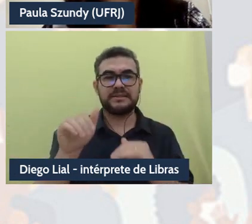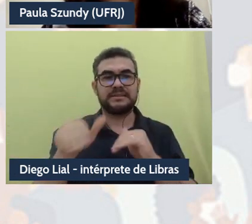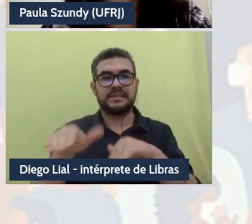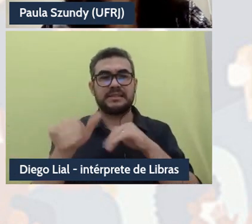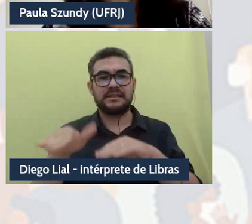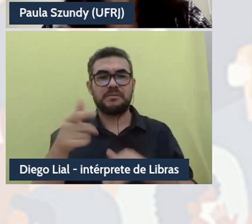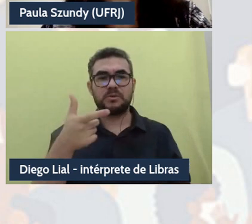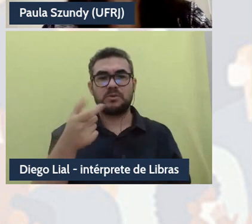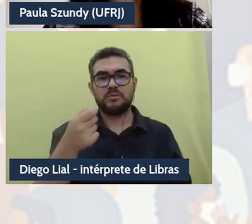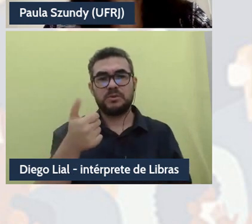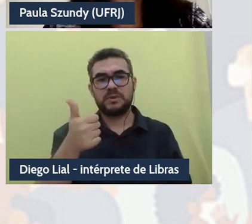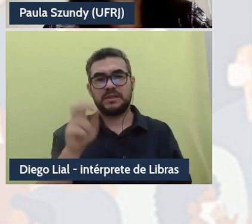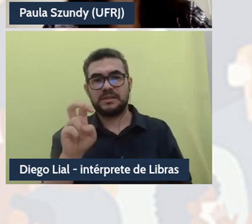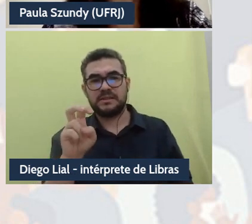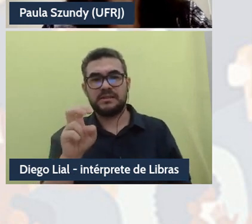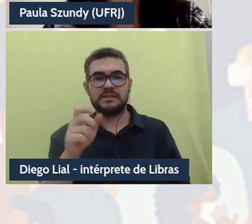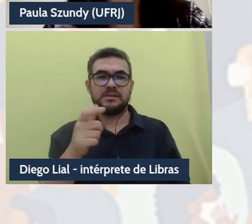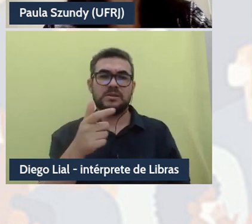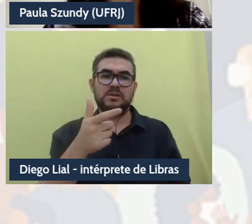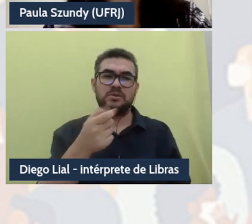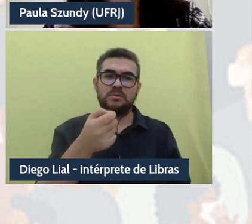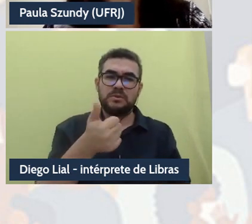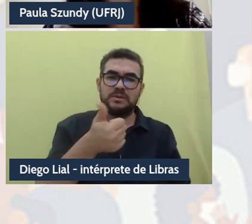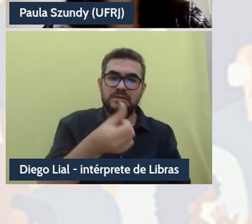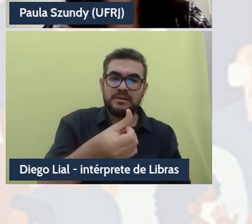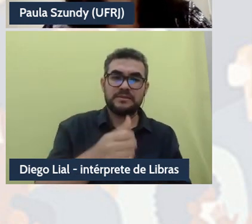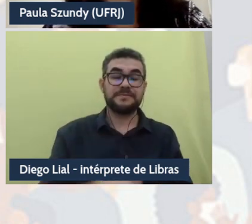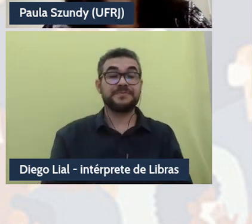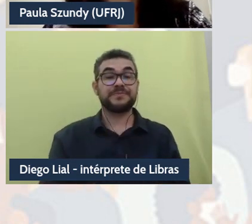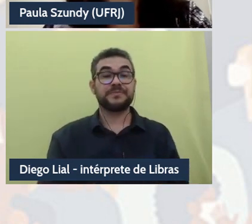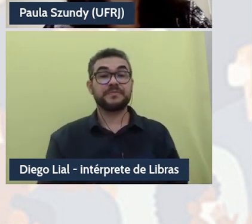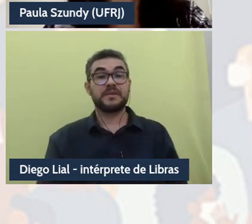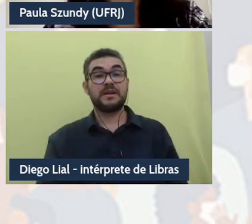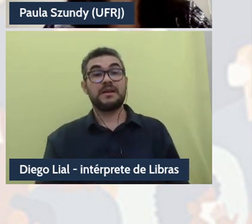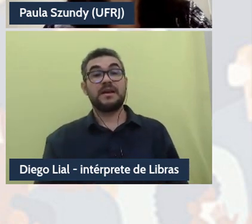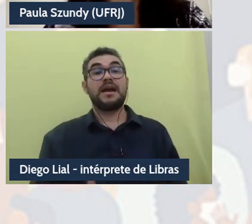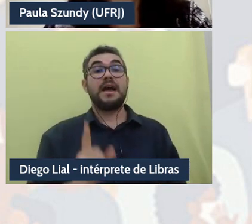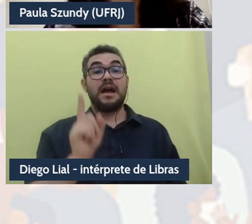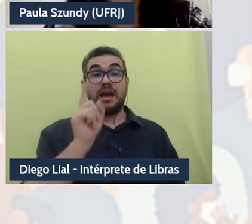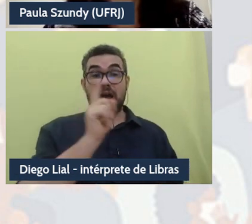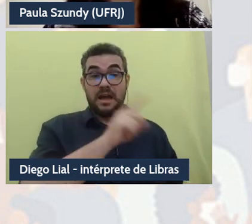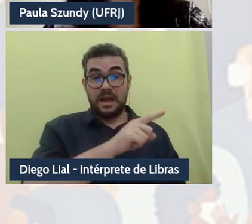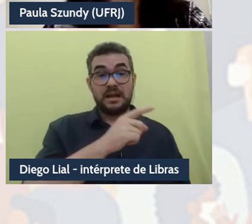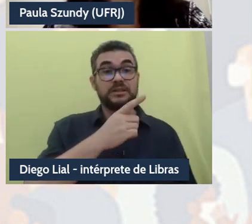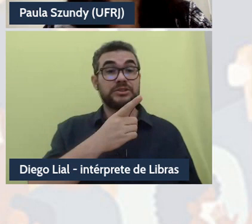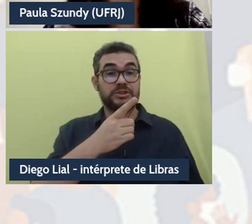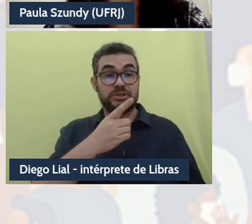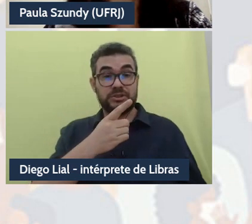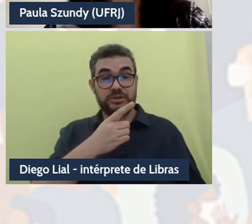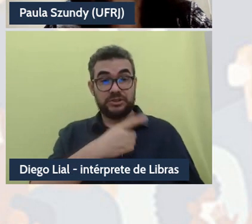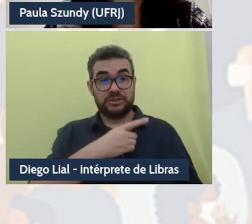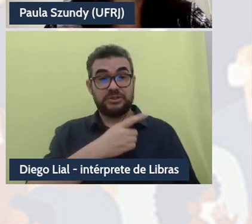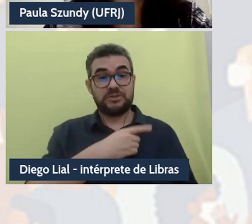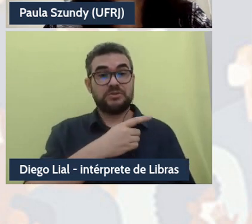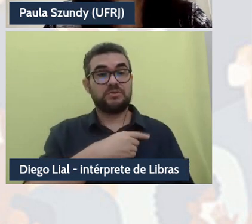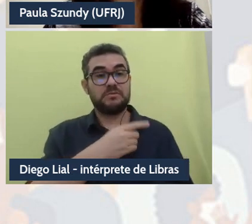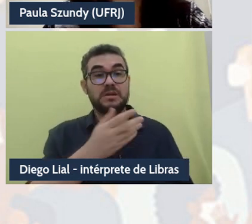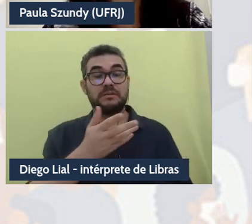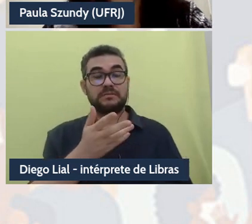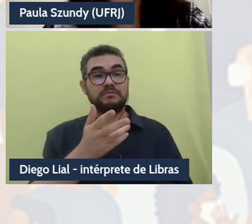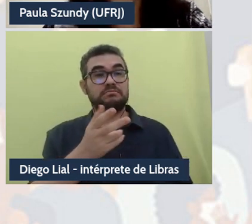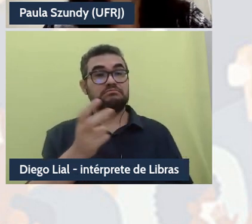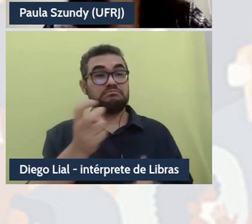2016, e a partir do impeachment da Dilma, né, várias ações e discursos em torno